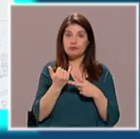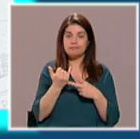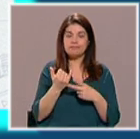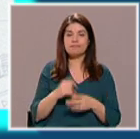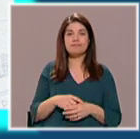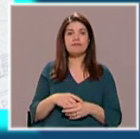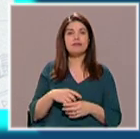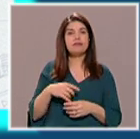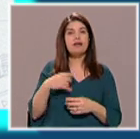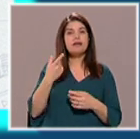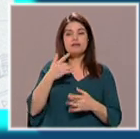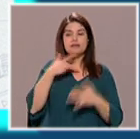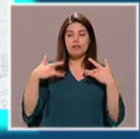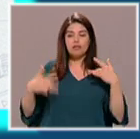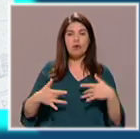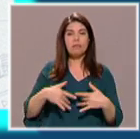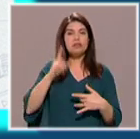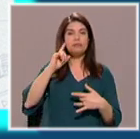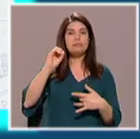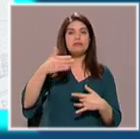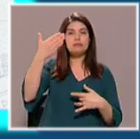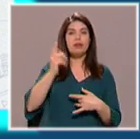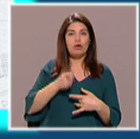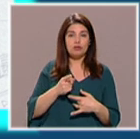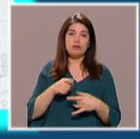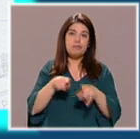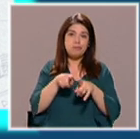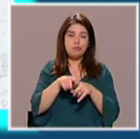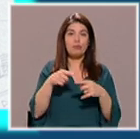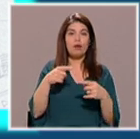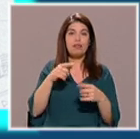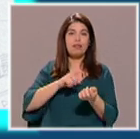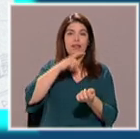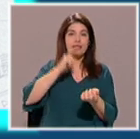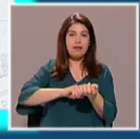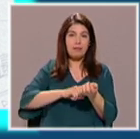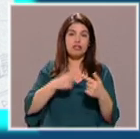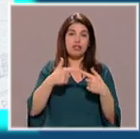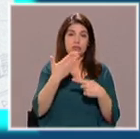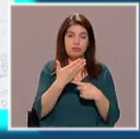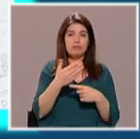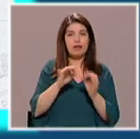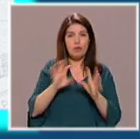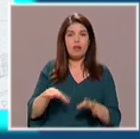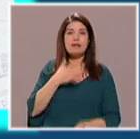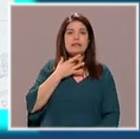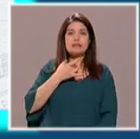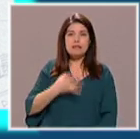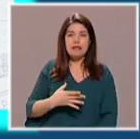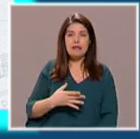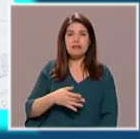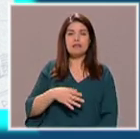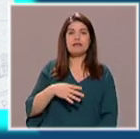são os seus principais sintomas? À semelhança da diabetes do tipo 1, a sede, a fadiga e as